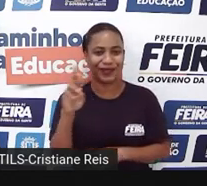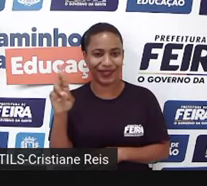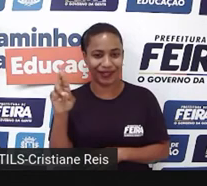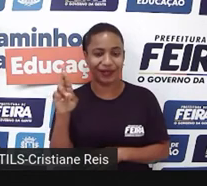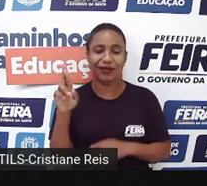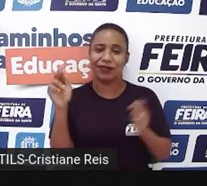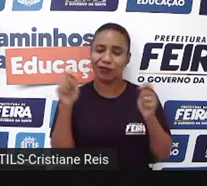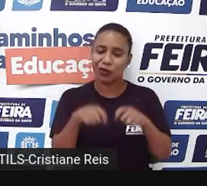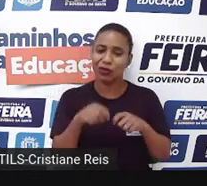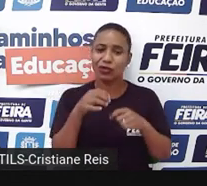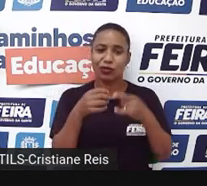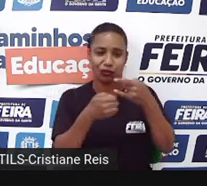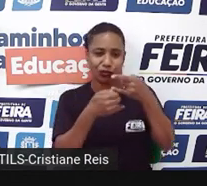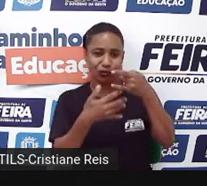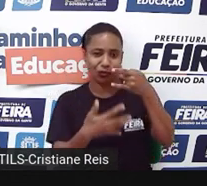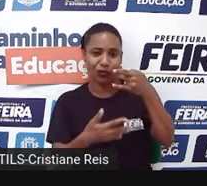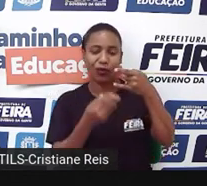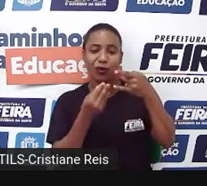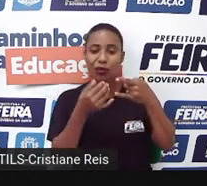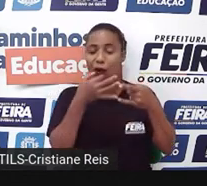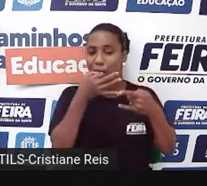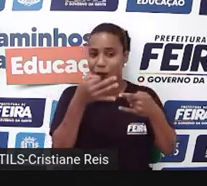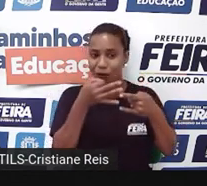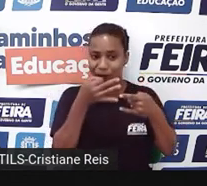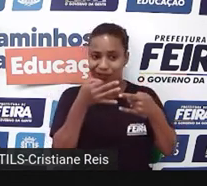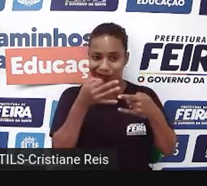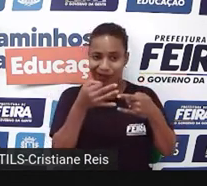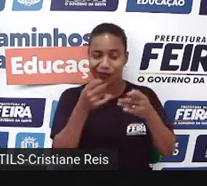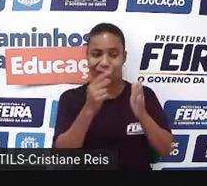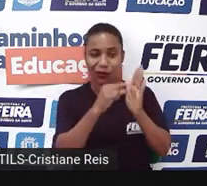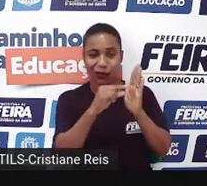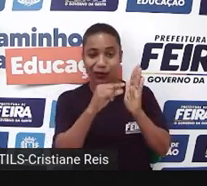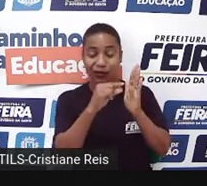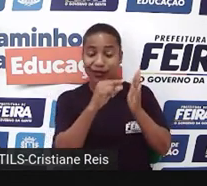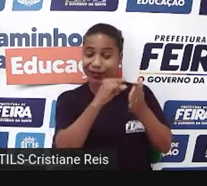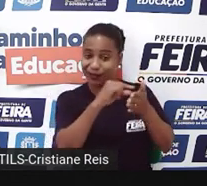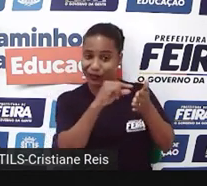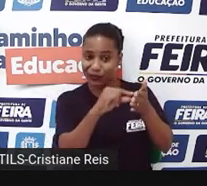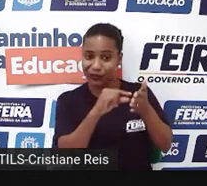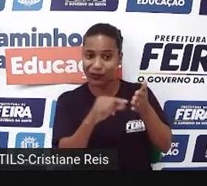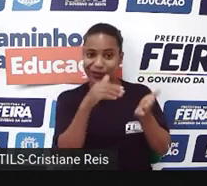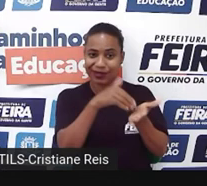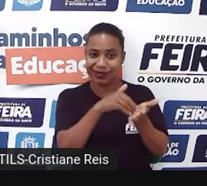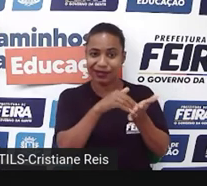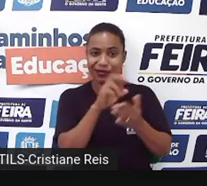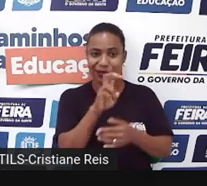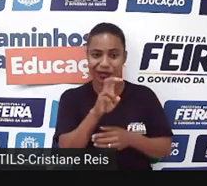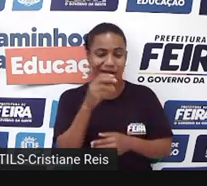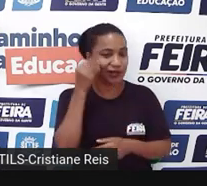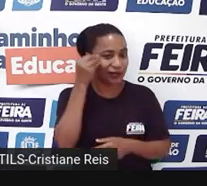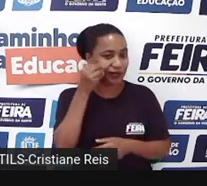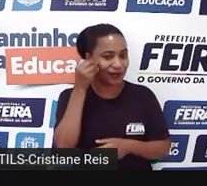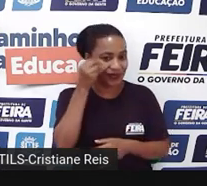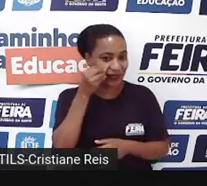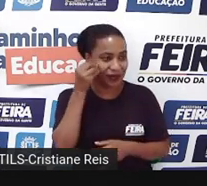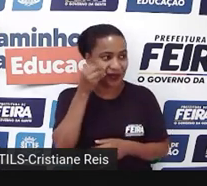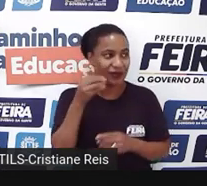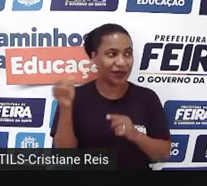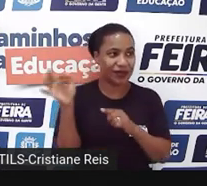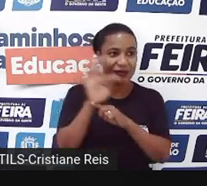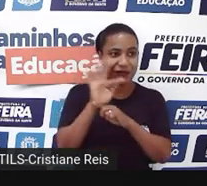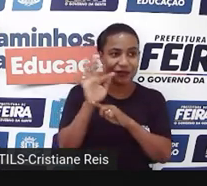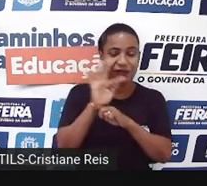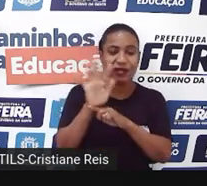Pode ser um comentário de até 5 linhas, ok? Conta pra gente como foi essa experiência, que filmes